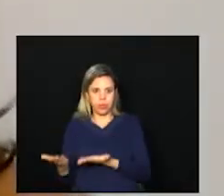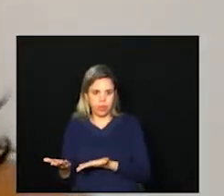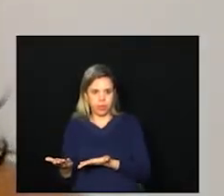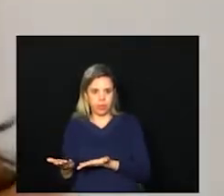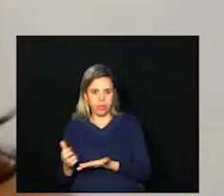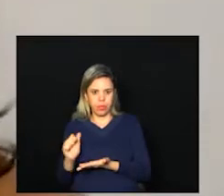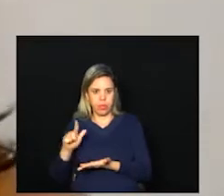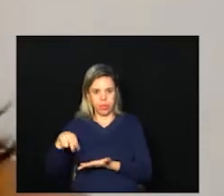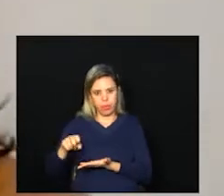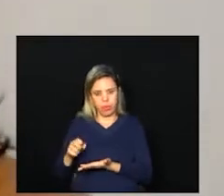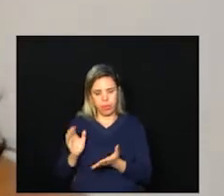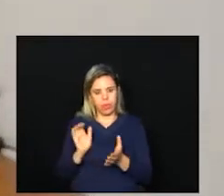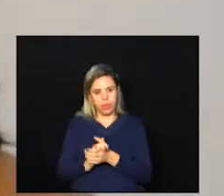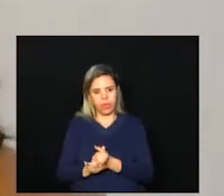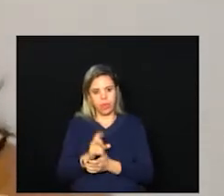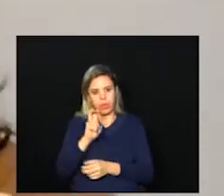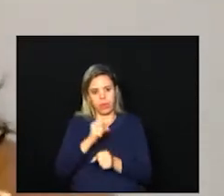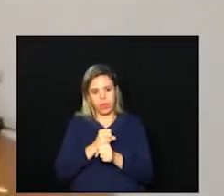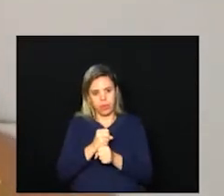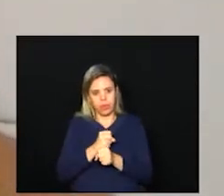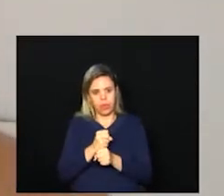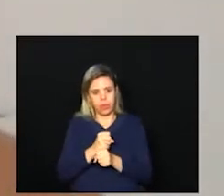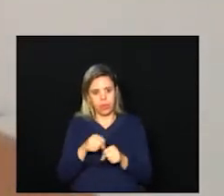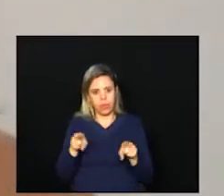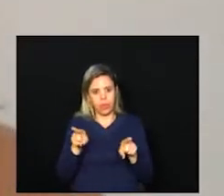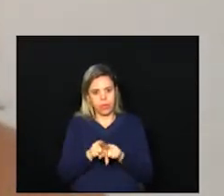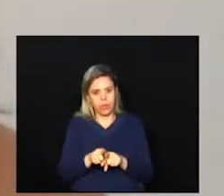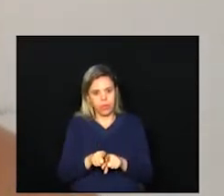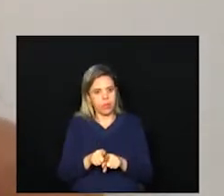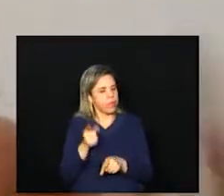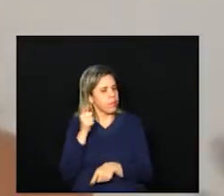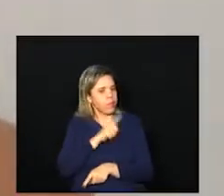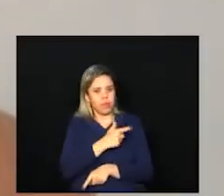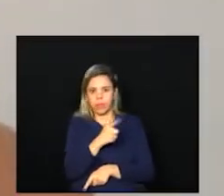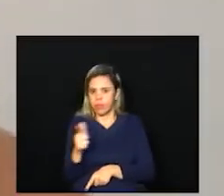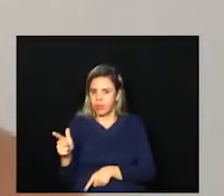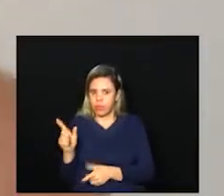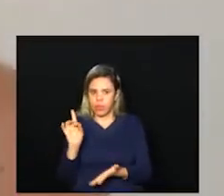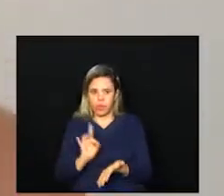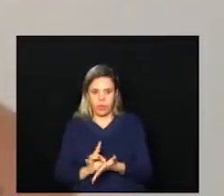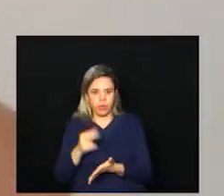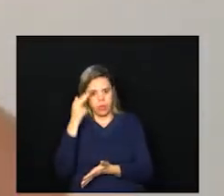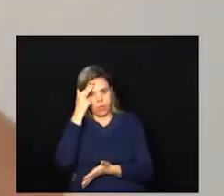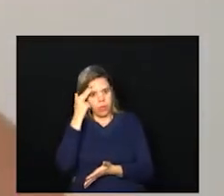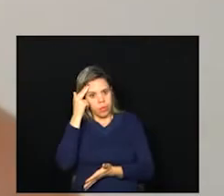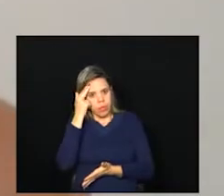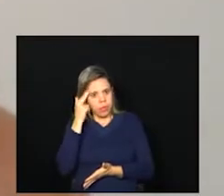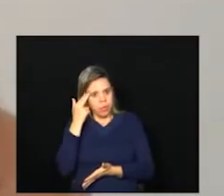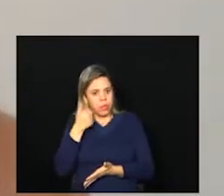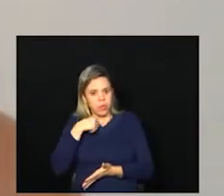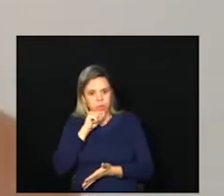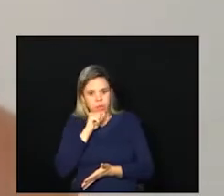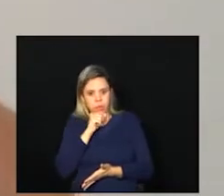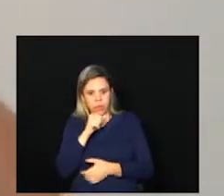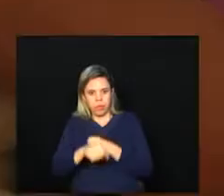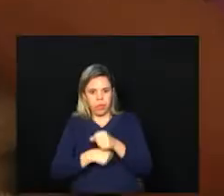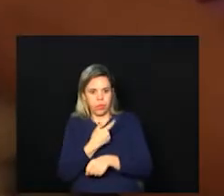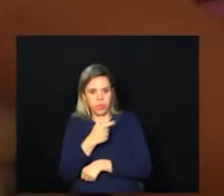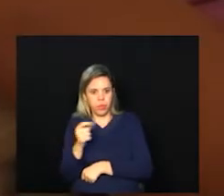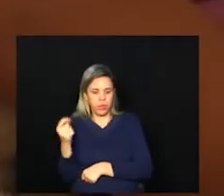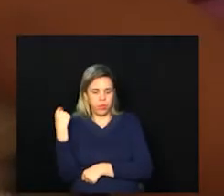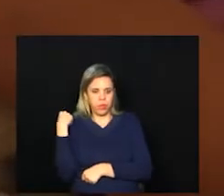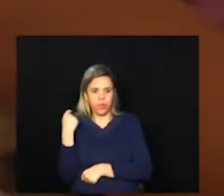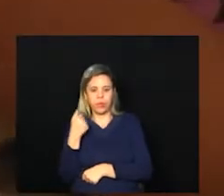que a Aline, casada há 5 anos, também não conseguiu ter para realizar o sonho de ser mãe em 2020.